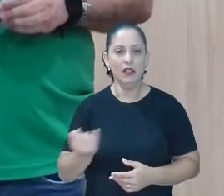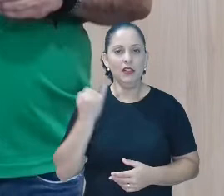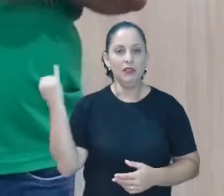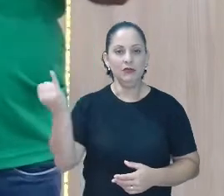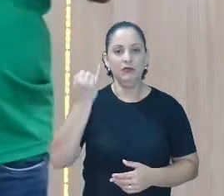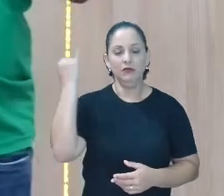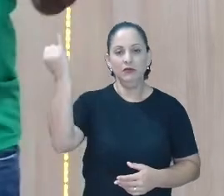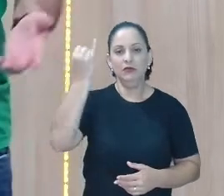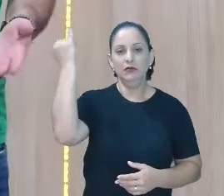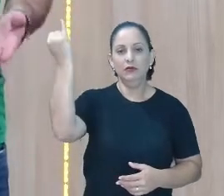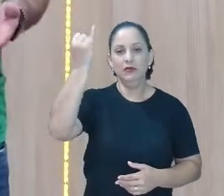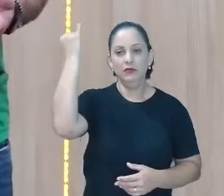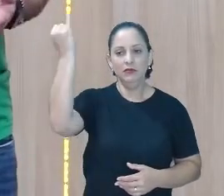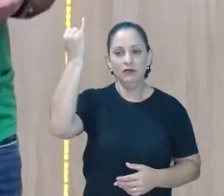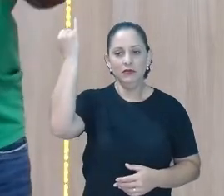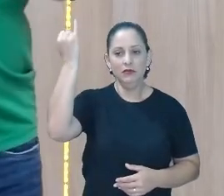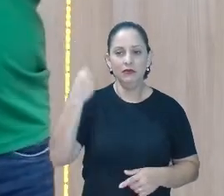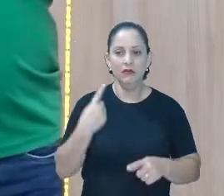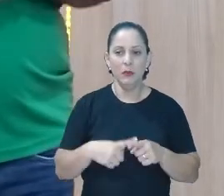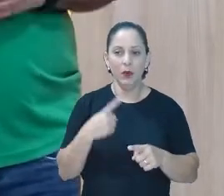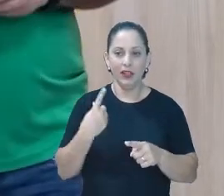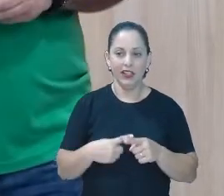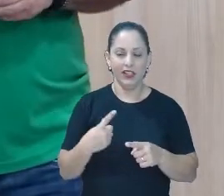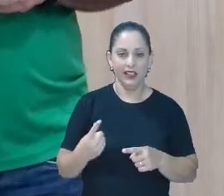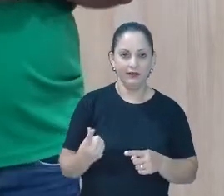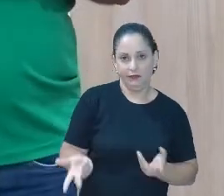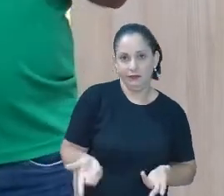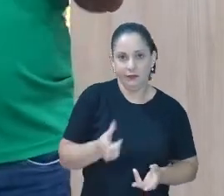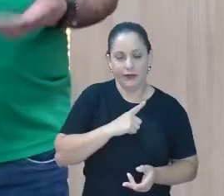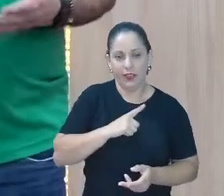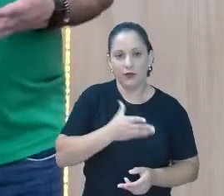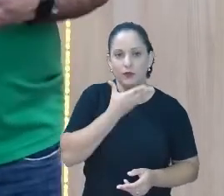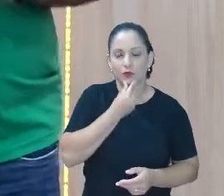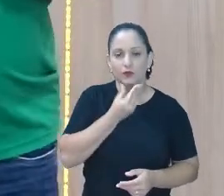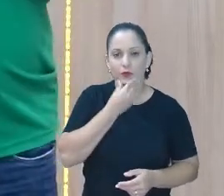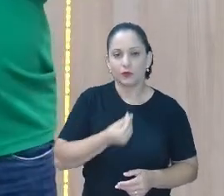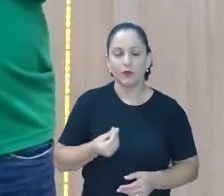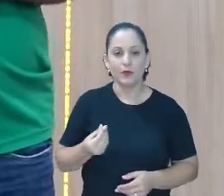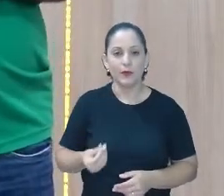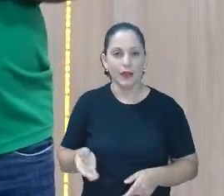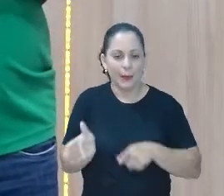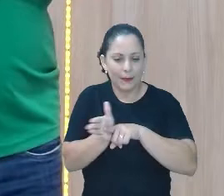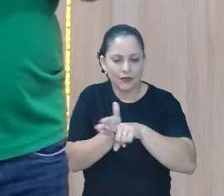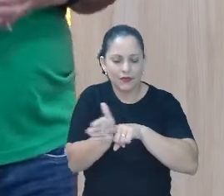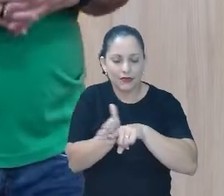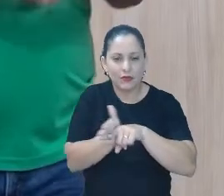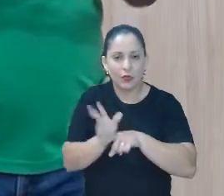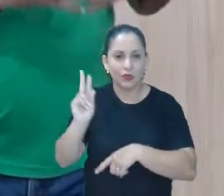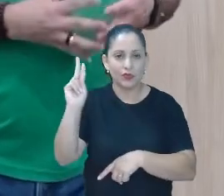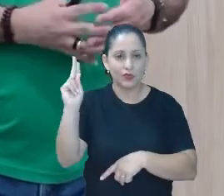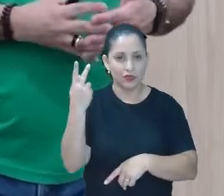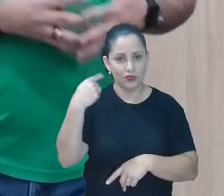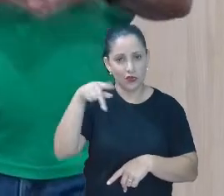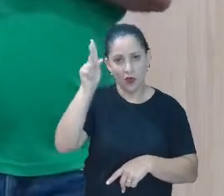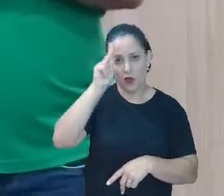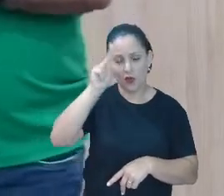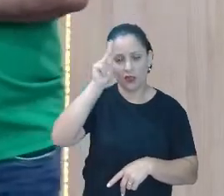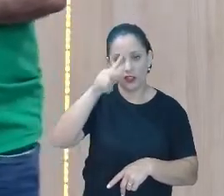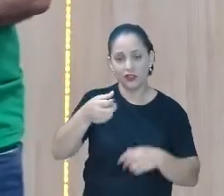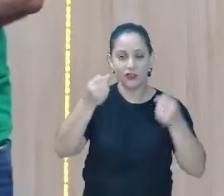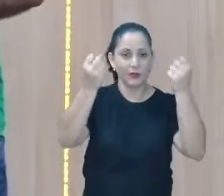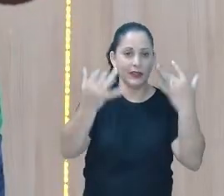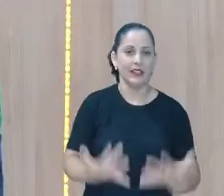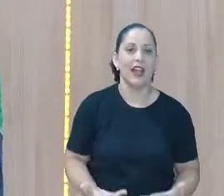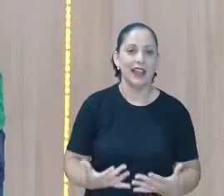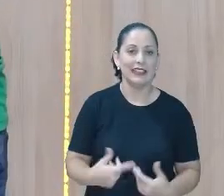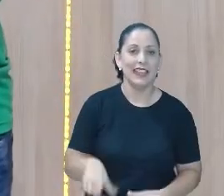né, que, segundo o historiador, né, Mark Bloch, a história é a ciência dos homens no tempo,